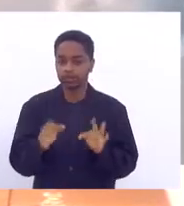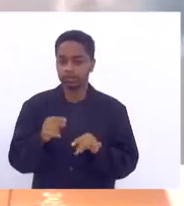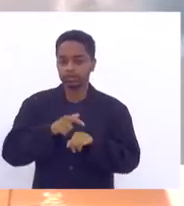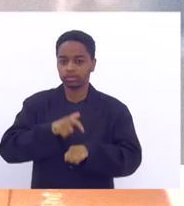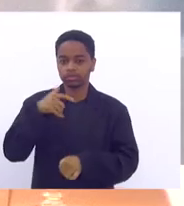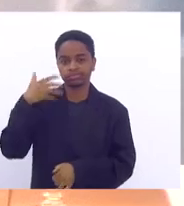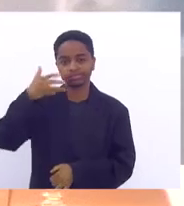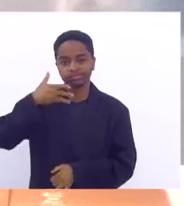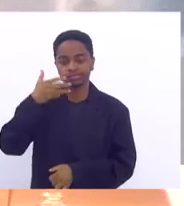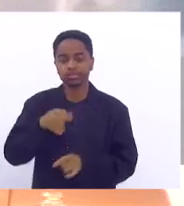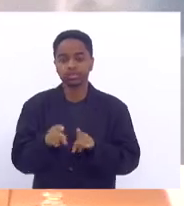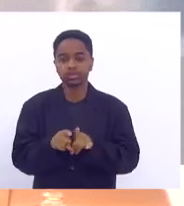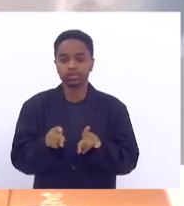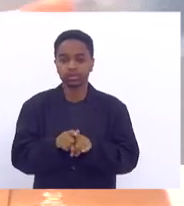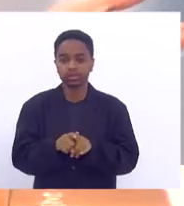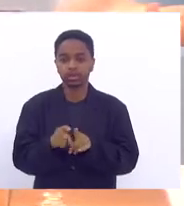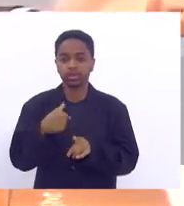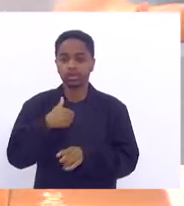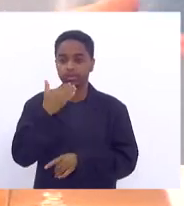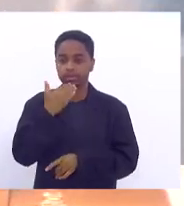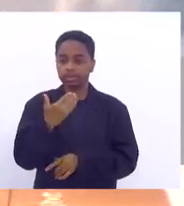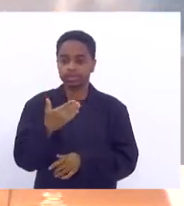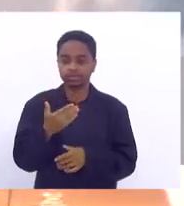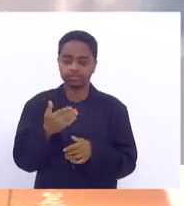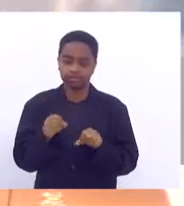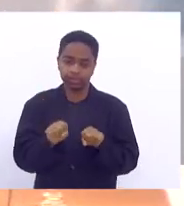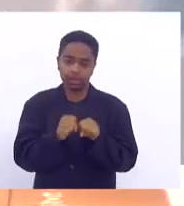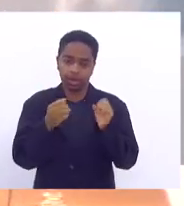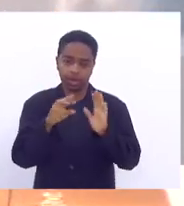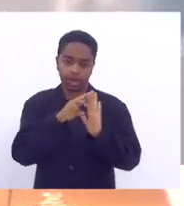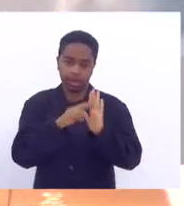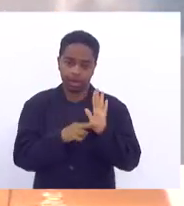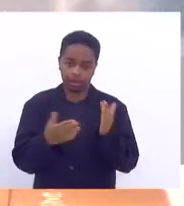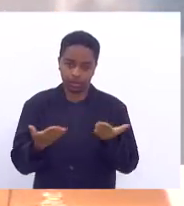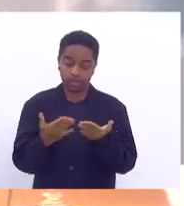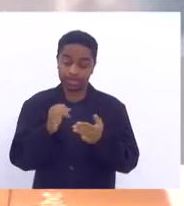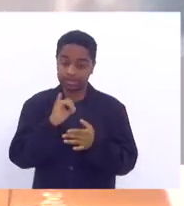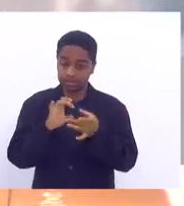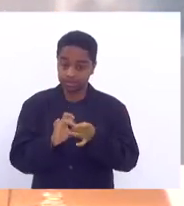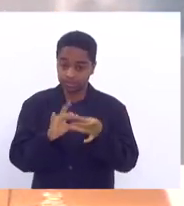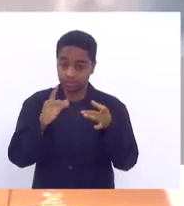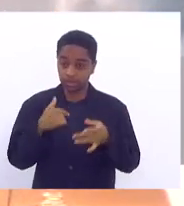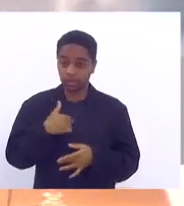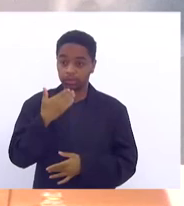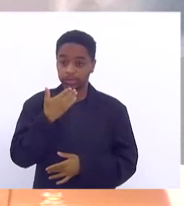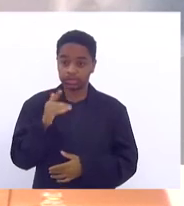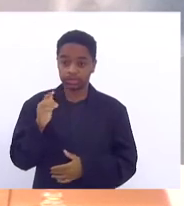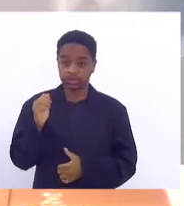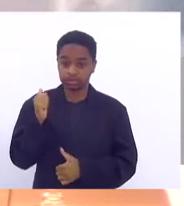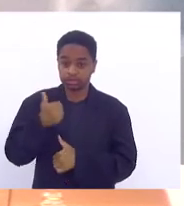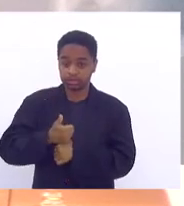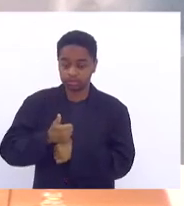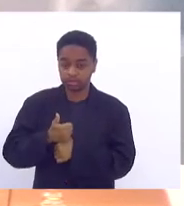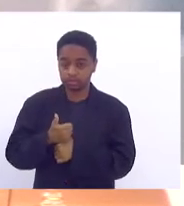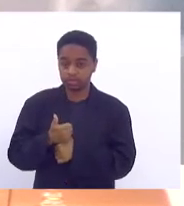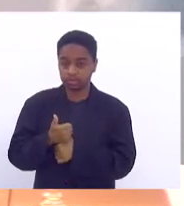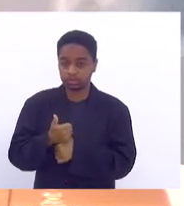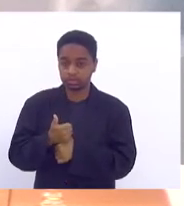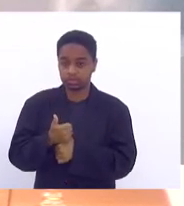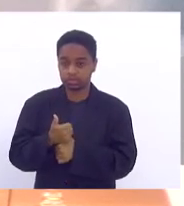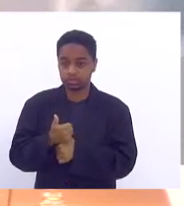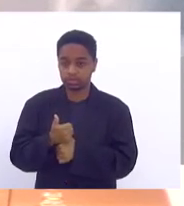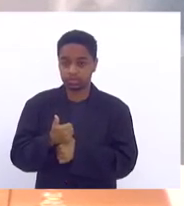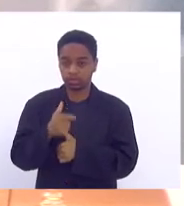gostaria de pedir humildemente quebrando protocolo se o senhor me permitir de pedir que eu seja substituído aqui pela mesa pelo meu